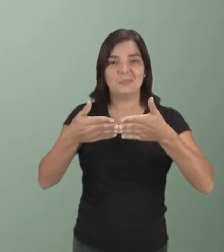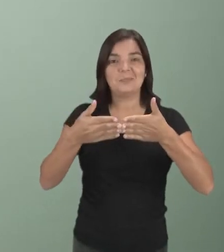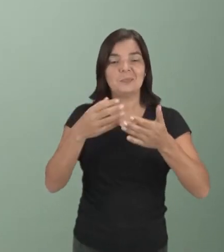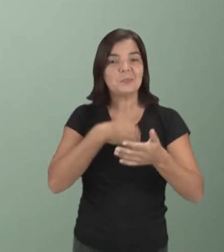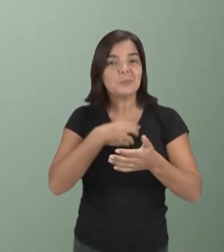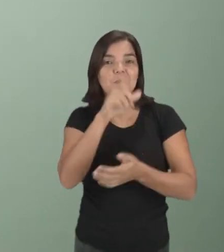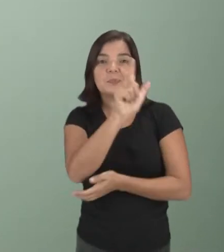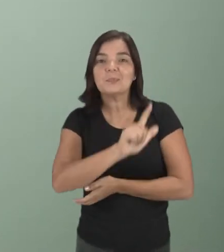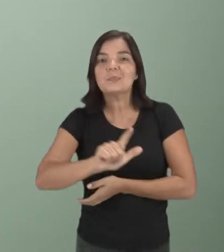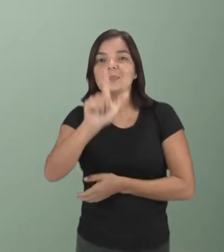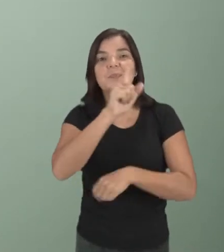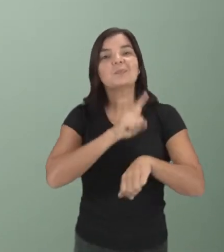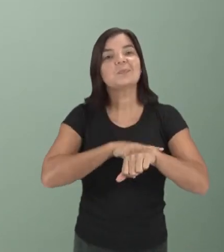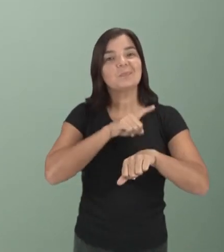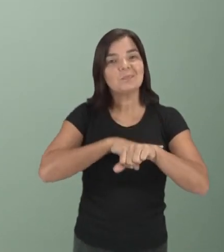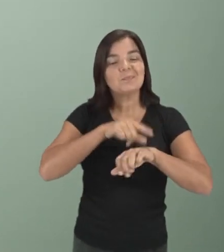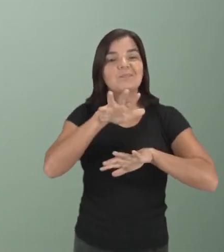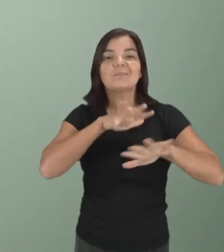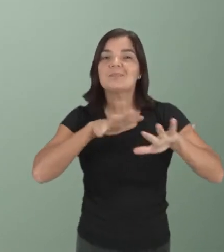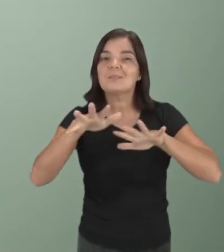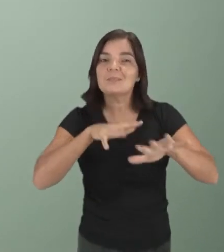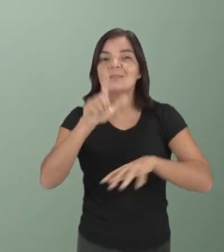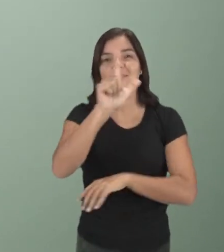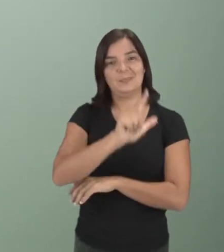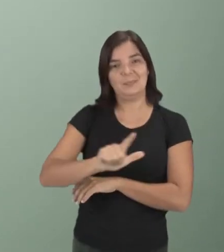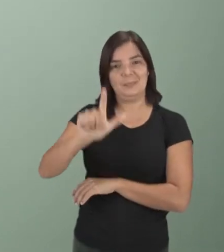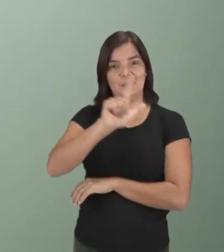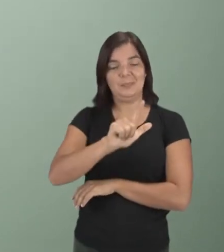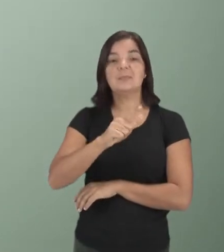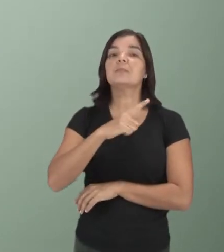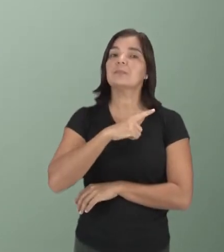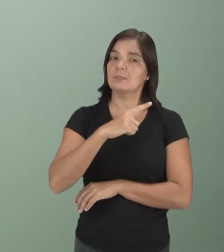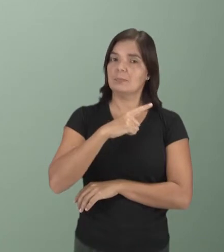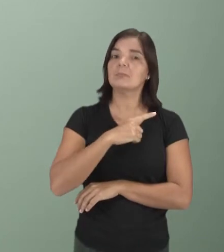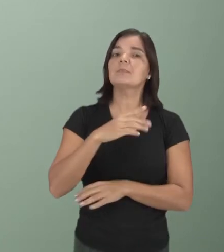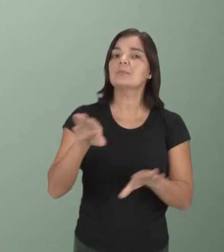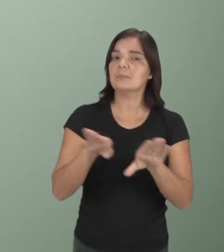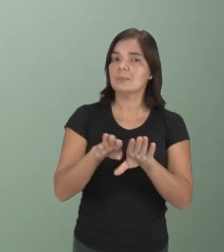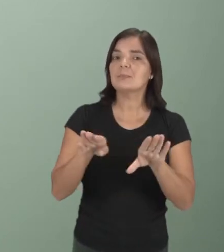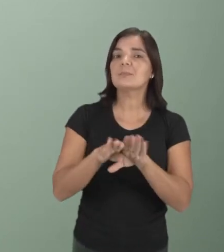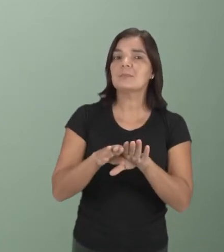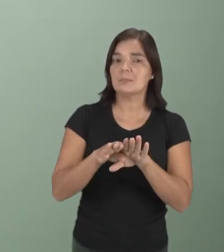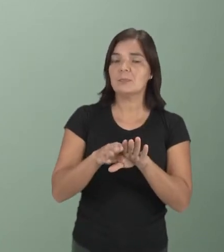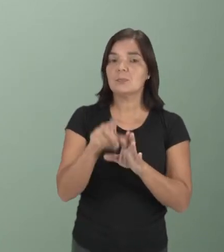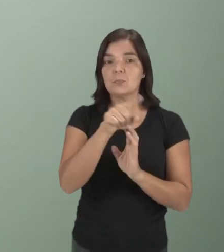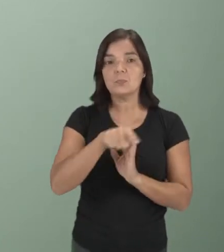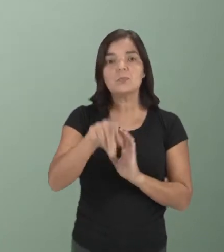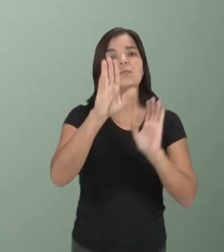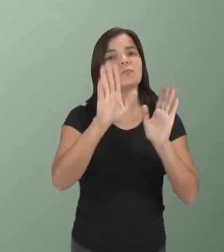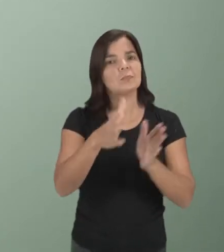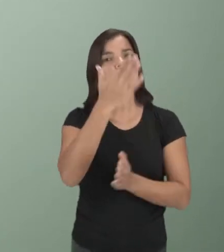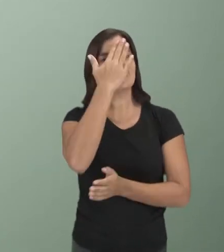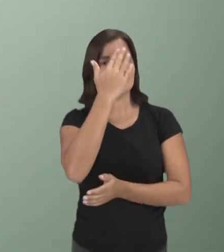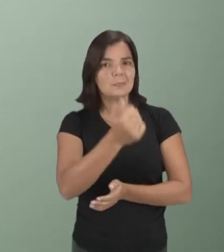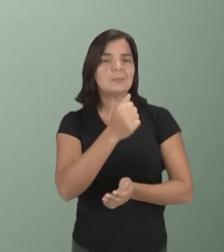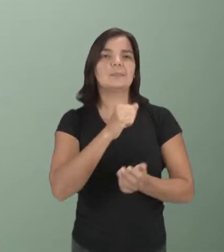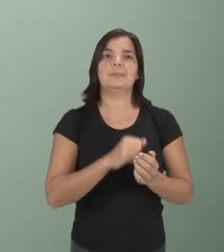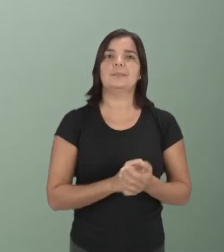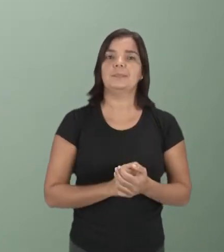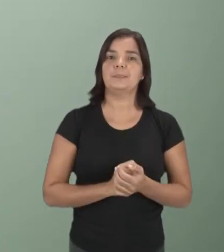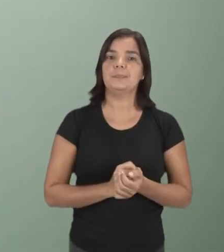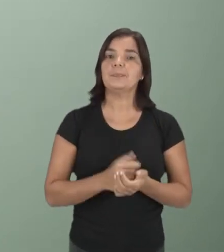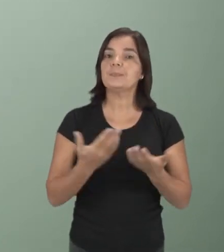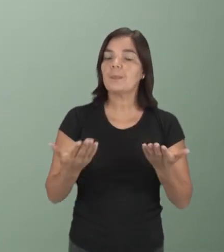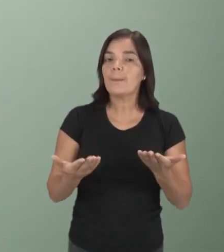estilo literário, momento, movimento literário. Aqui nós temos também os que vocês devem saber.